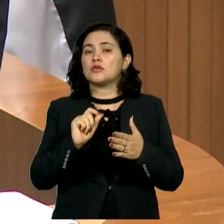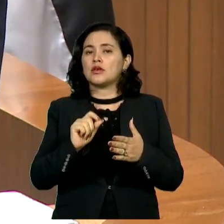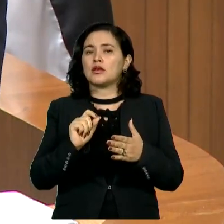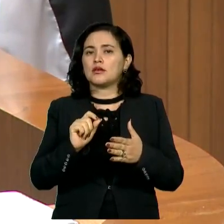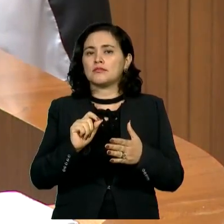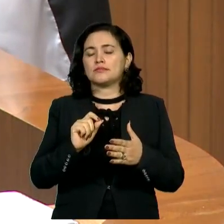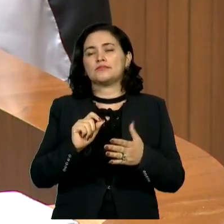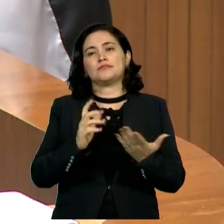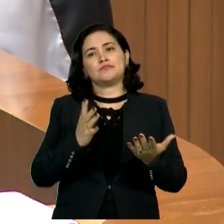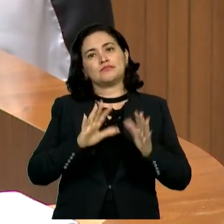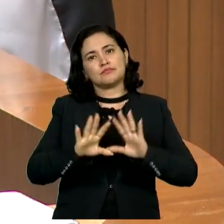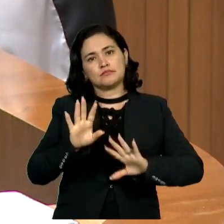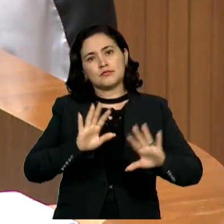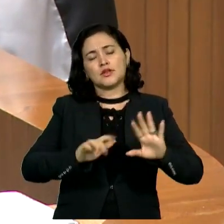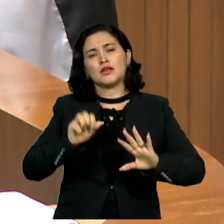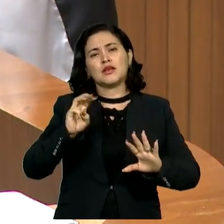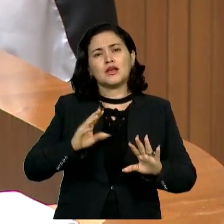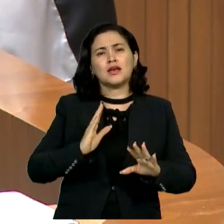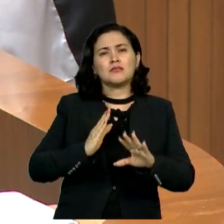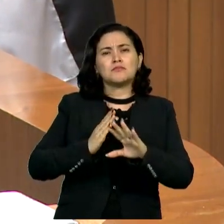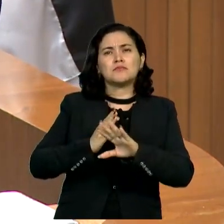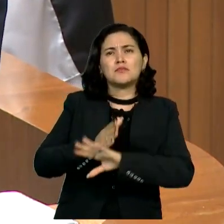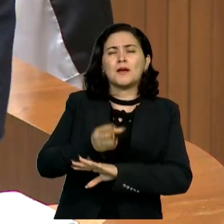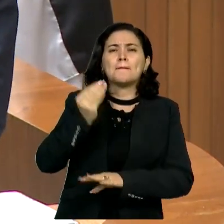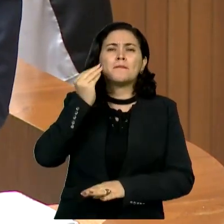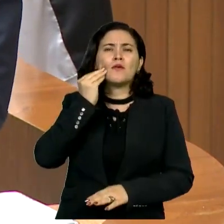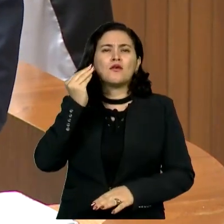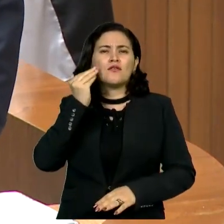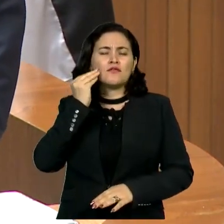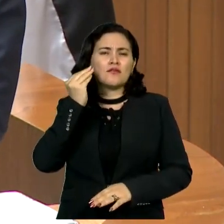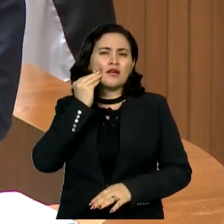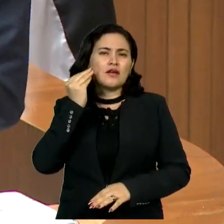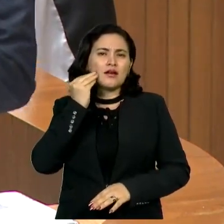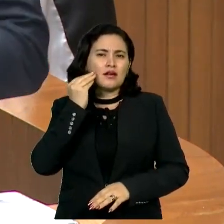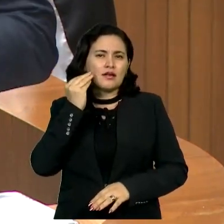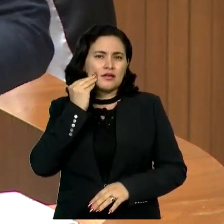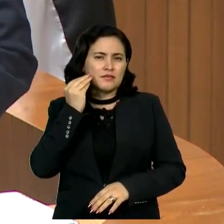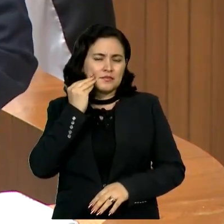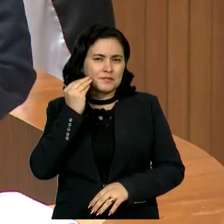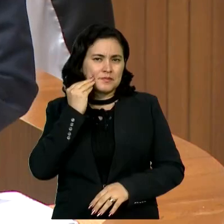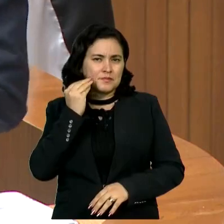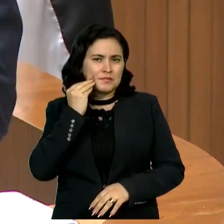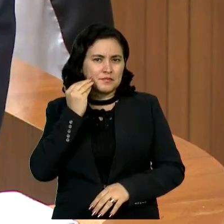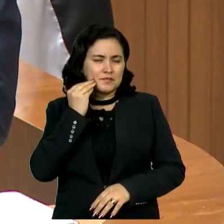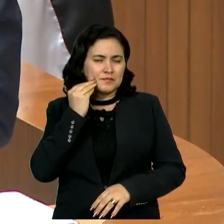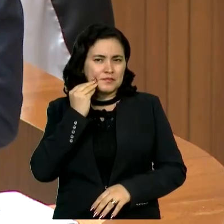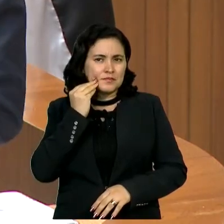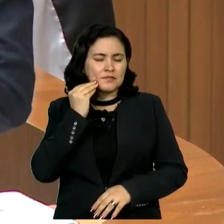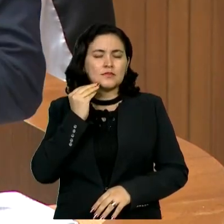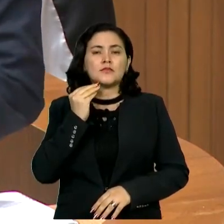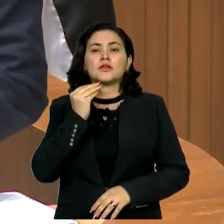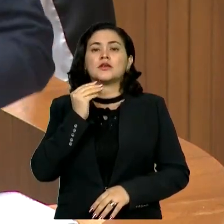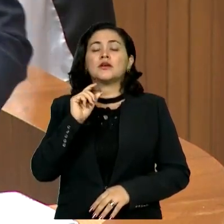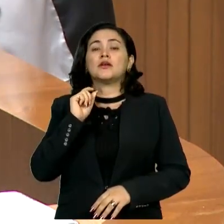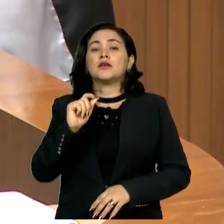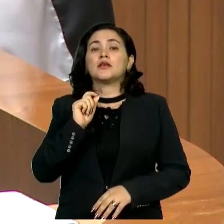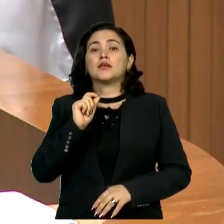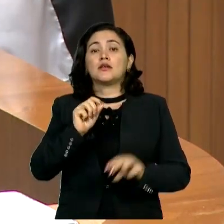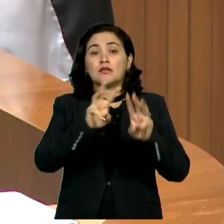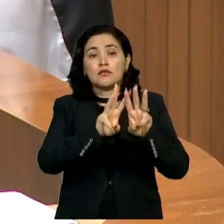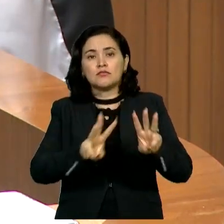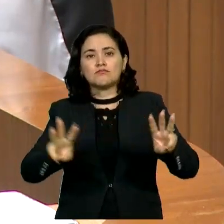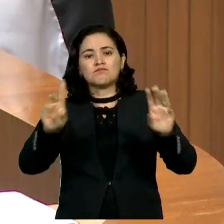tiver tentado tirar as taxas comprovadamente antes do dia 19, que o valor seja o valor de